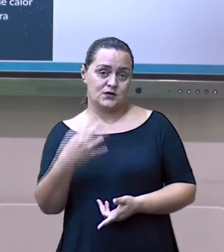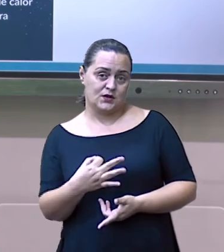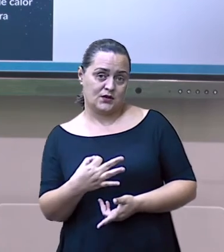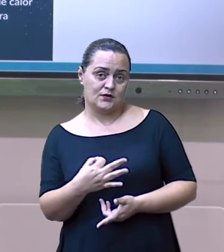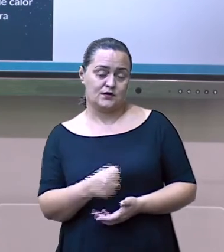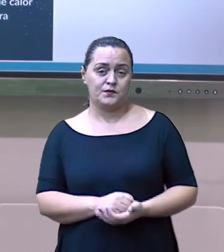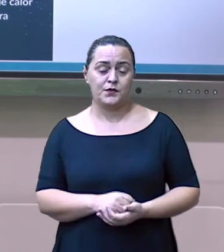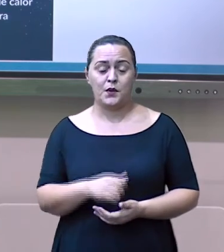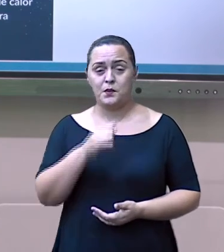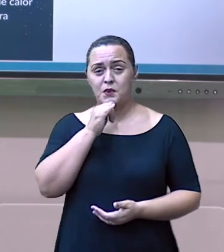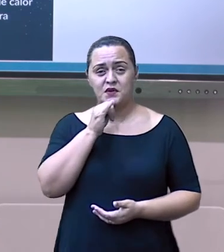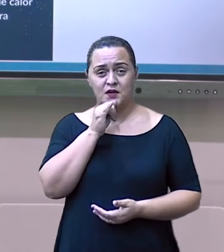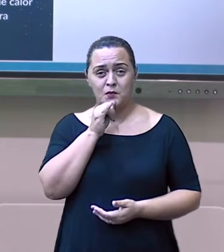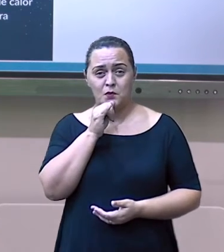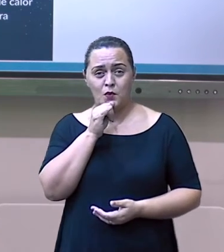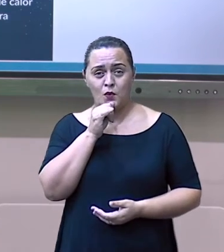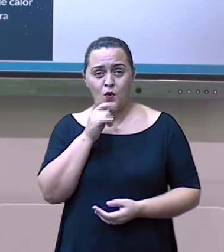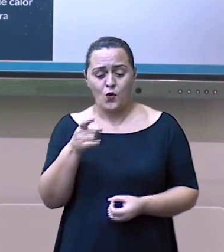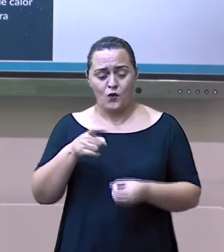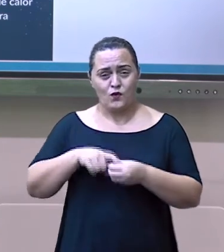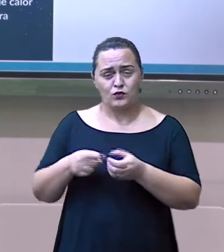viagens eram feitas a pé.